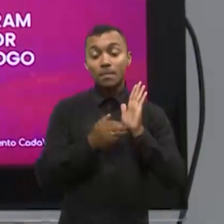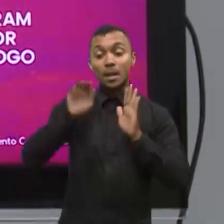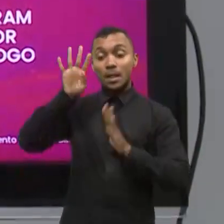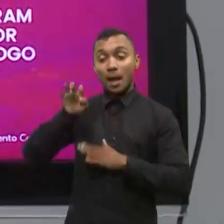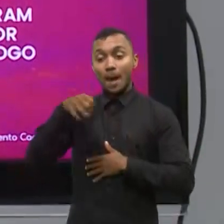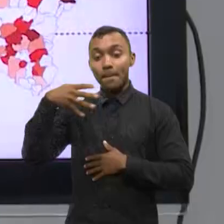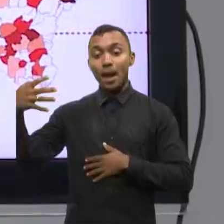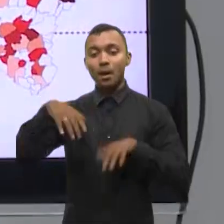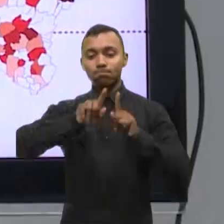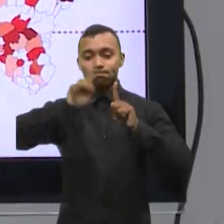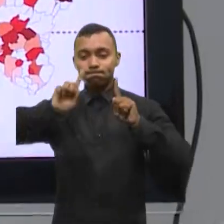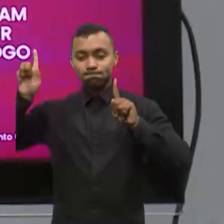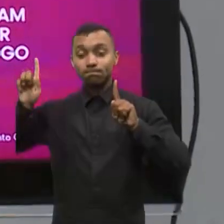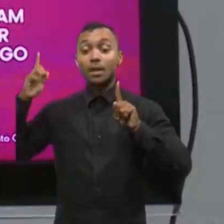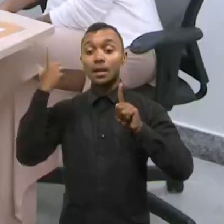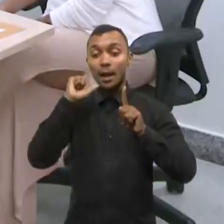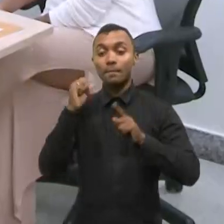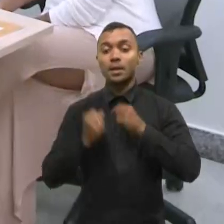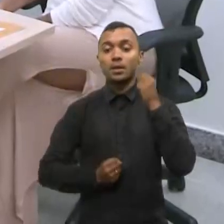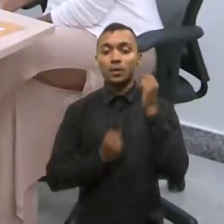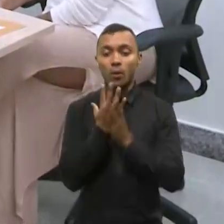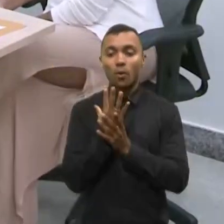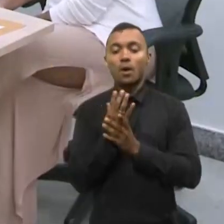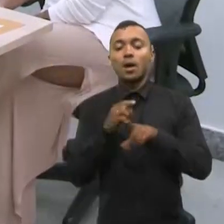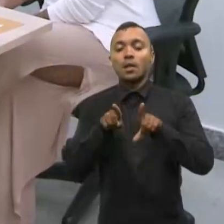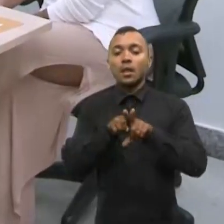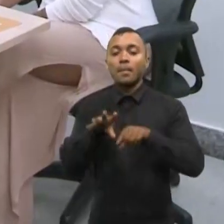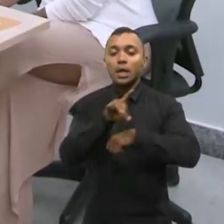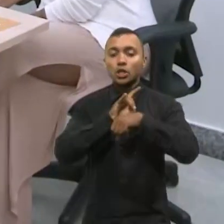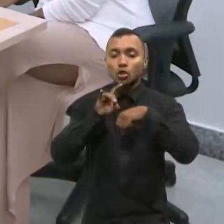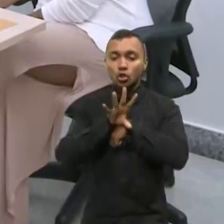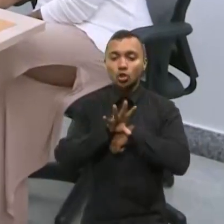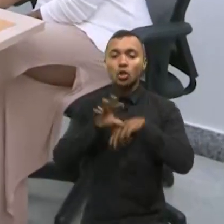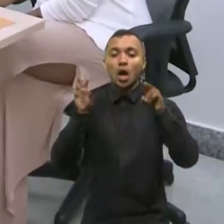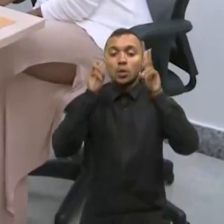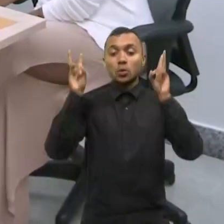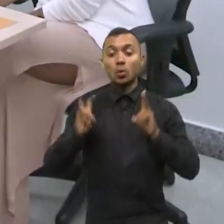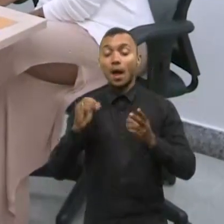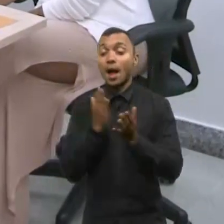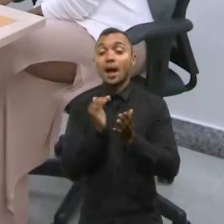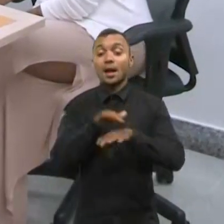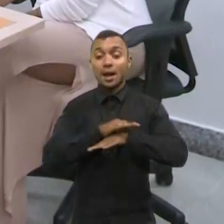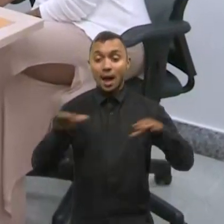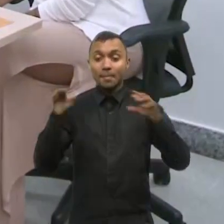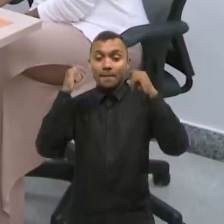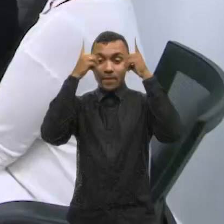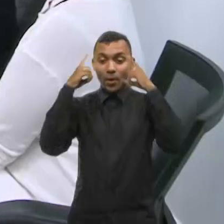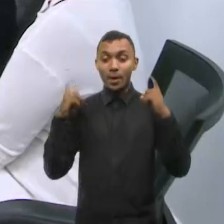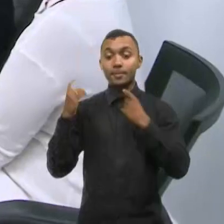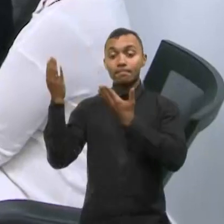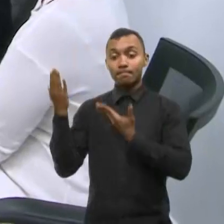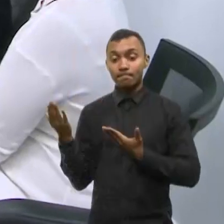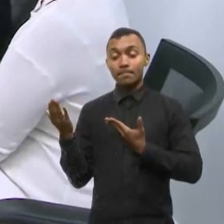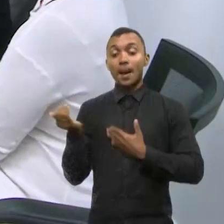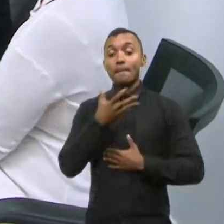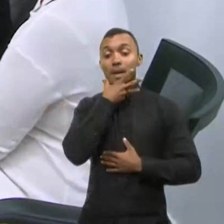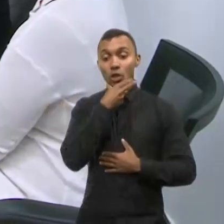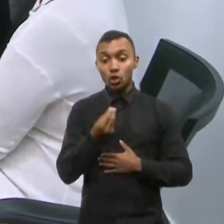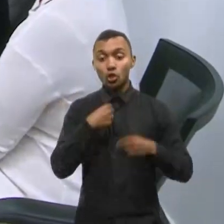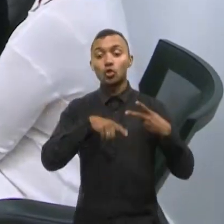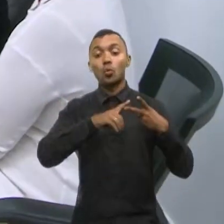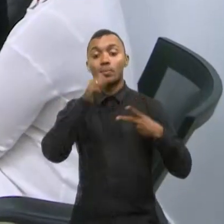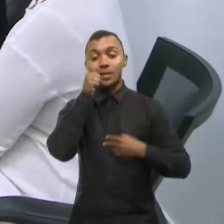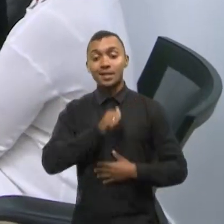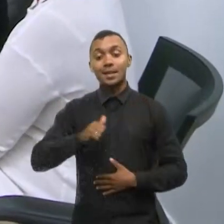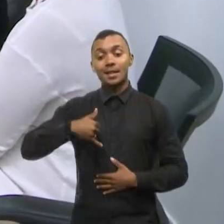relatório elaborado pelo comitê e recomendações para reduzir a violência letal contra meninos e meninas de 10